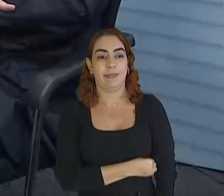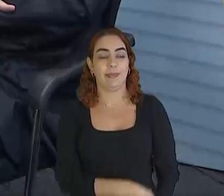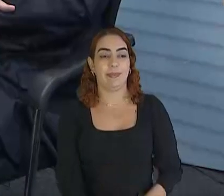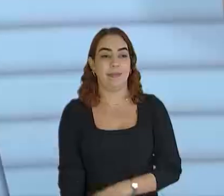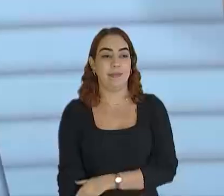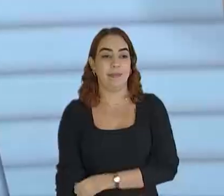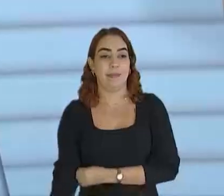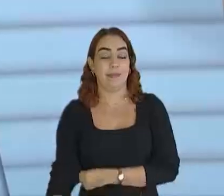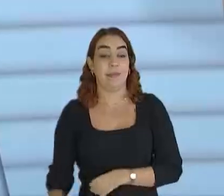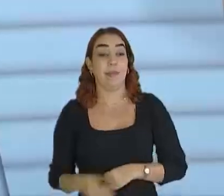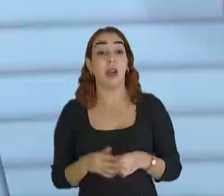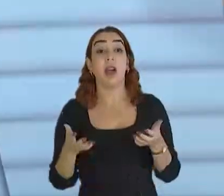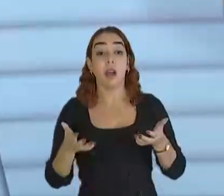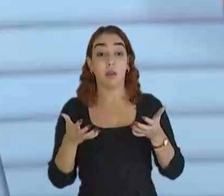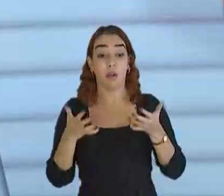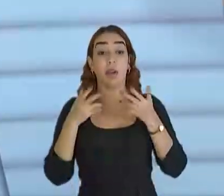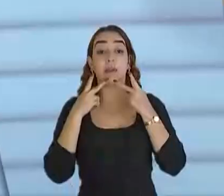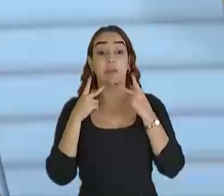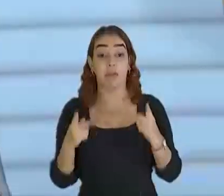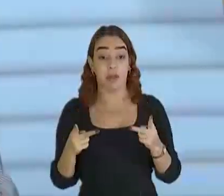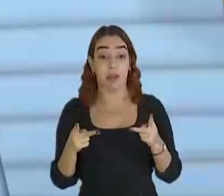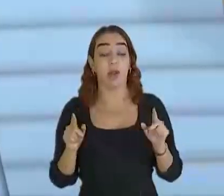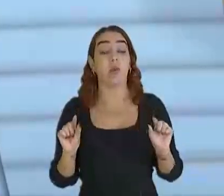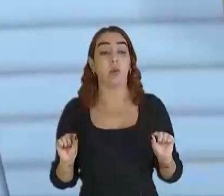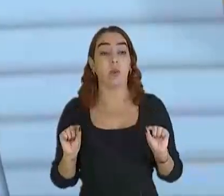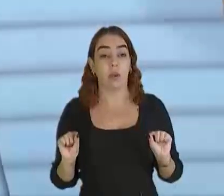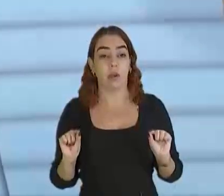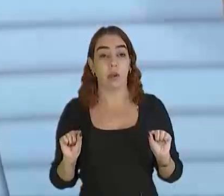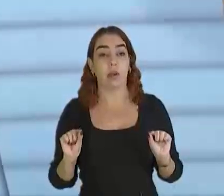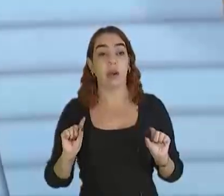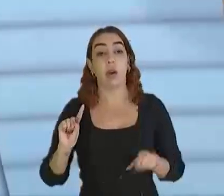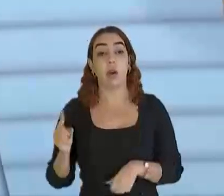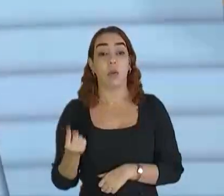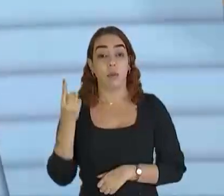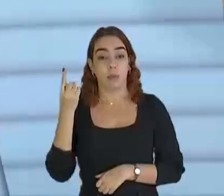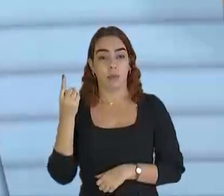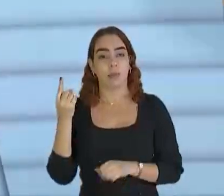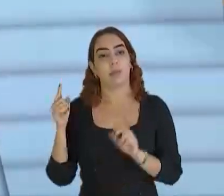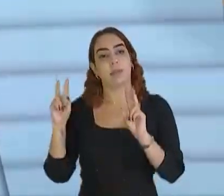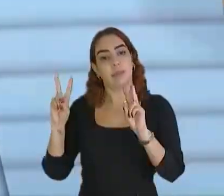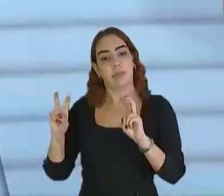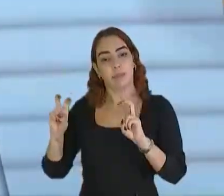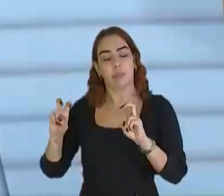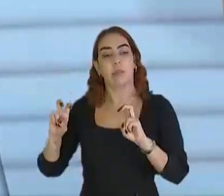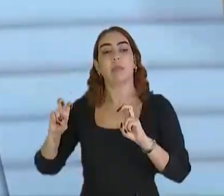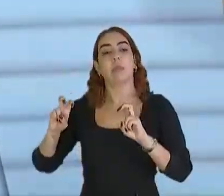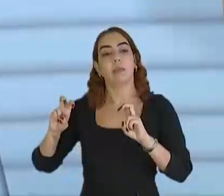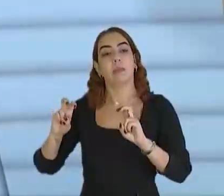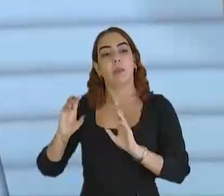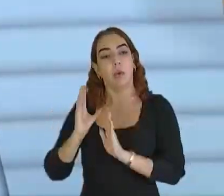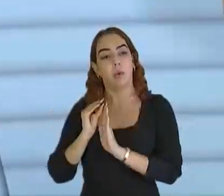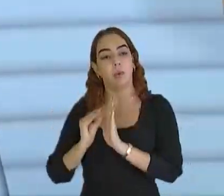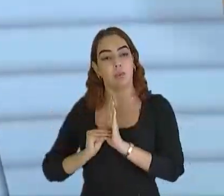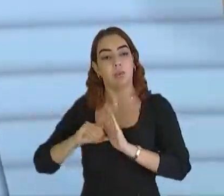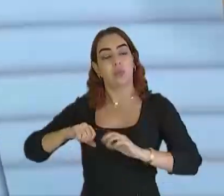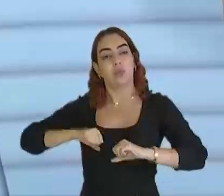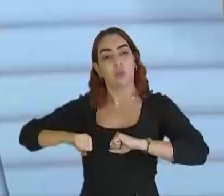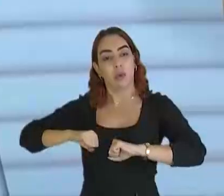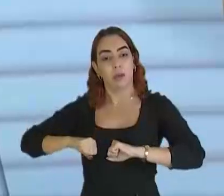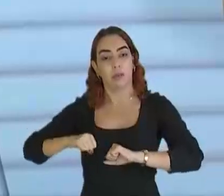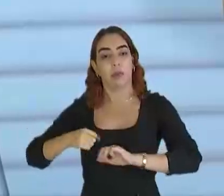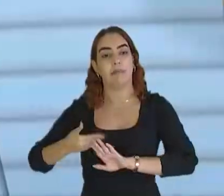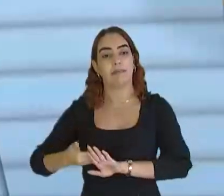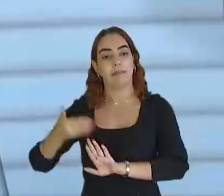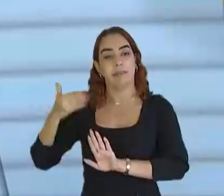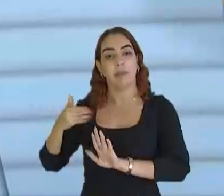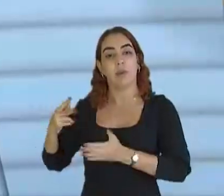aqui registrar de público, né? Esse é o primeiro Questão de Ordem depois do terrível incêndio que destruiu o nosso plenário